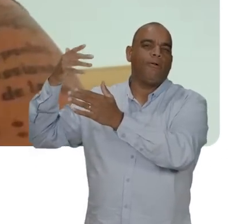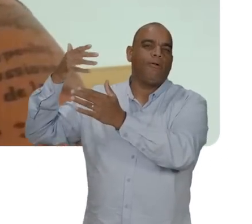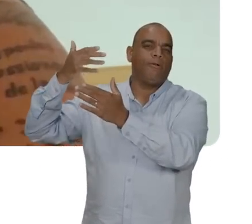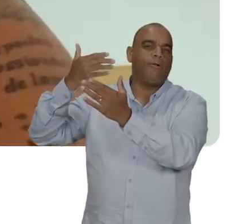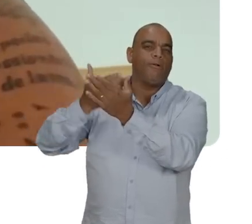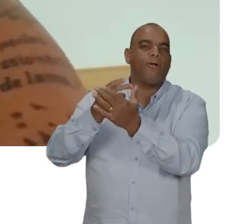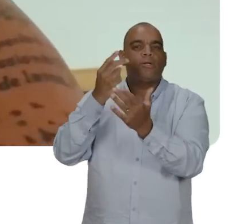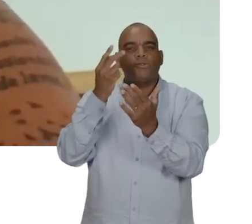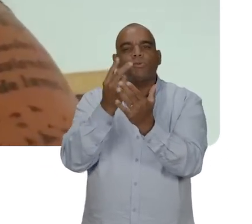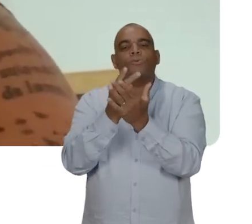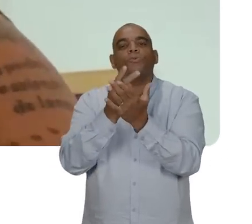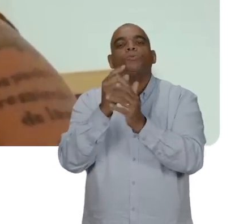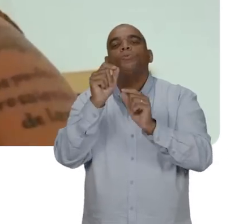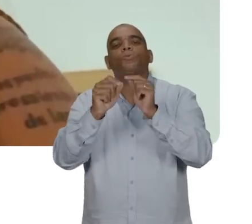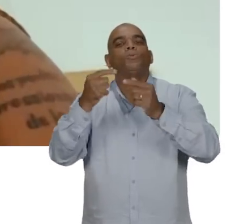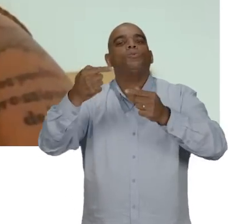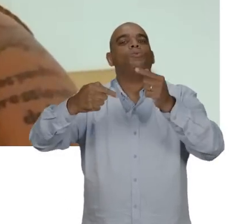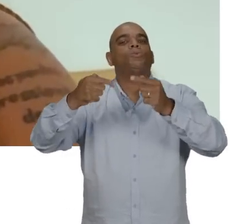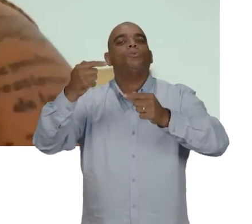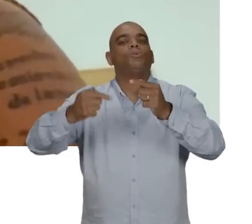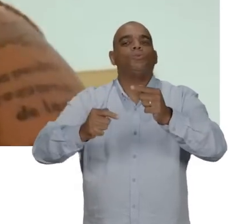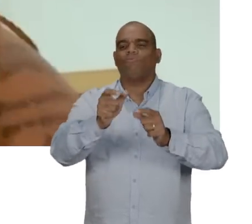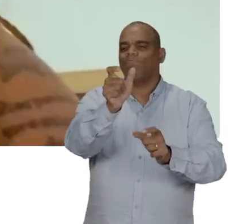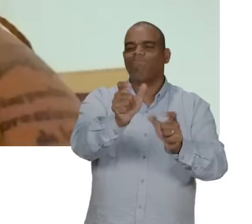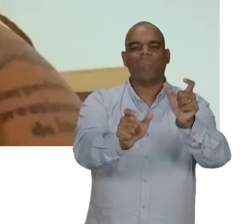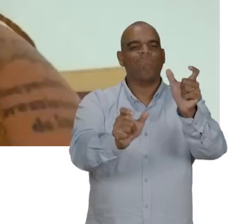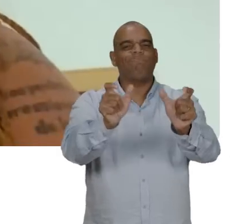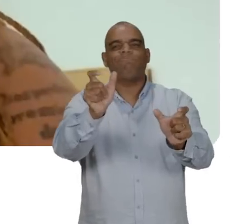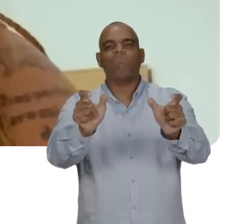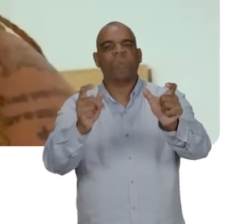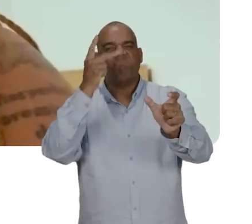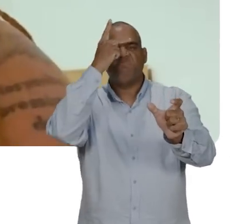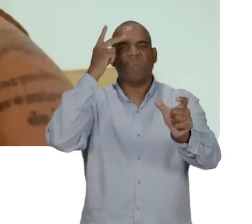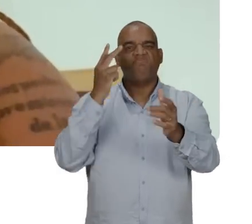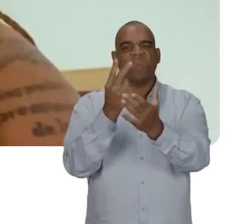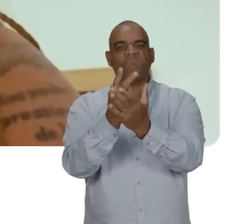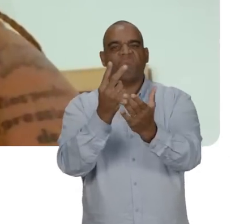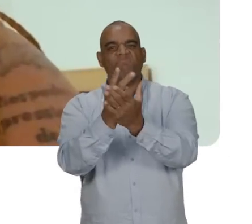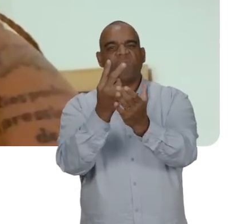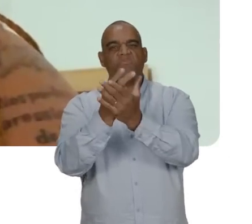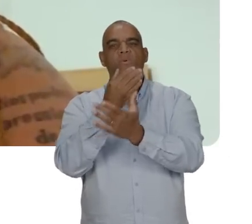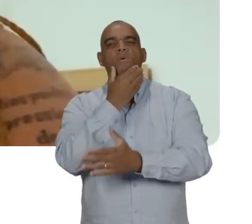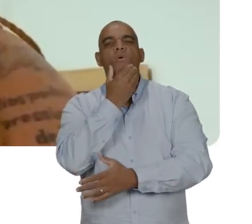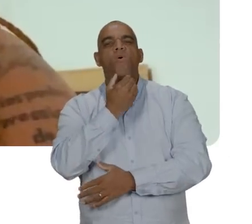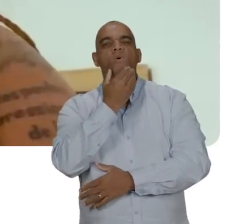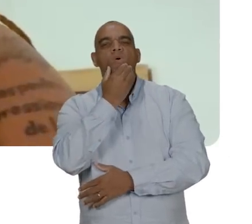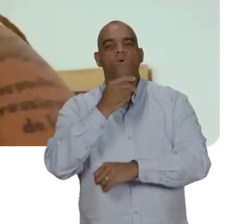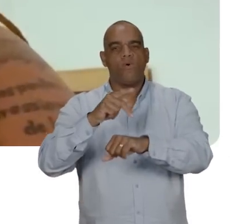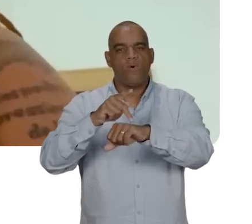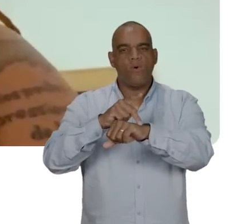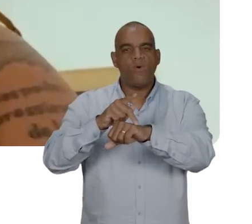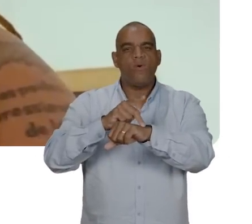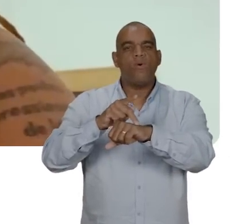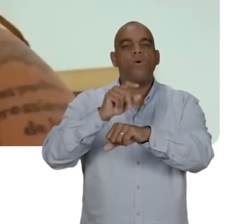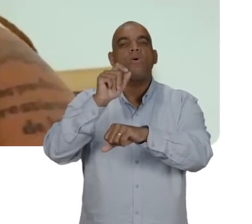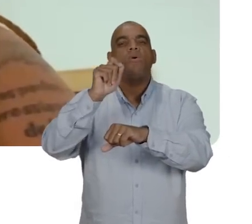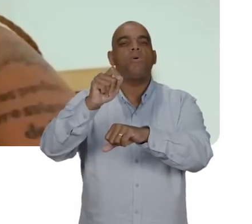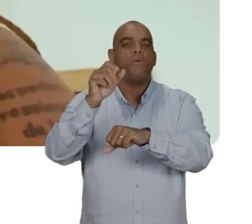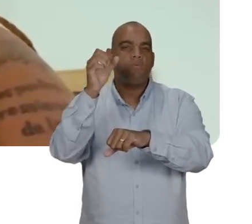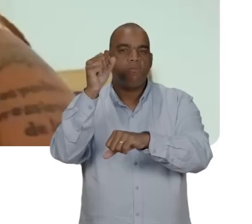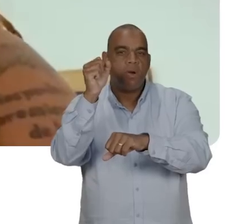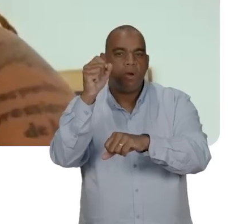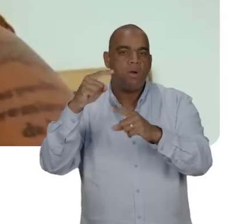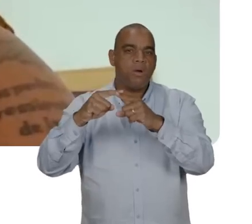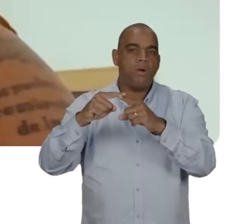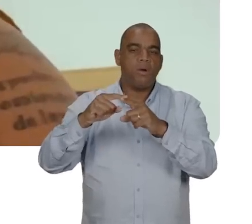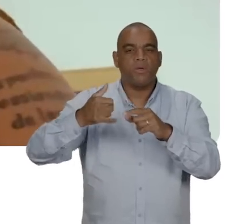estética histórica, que é uma estética conectada à imagem, né, à cultura de homens